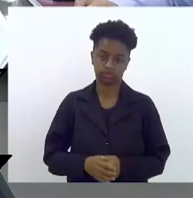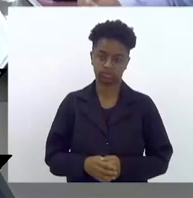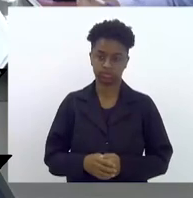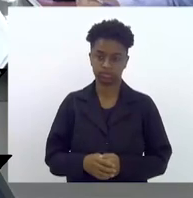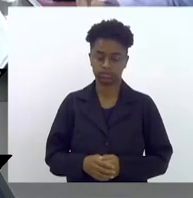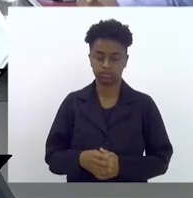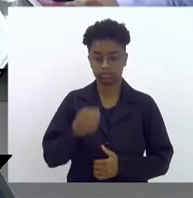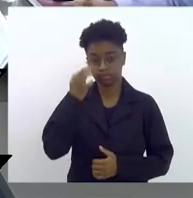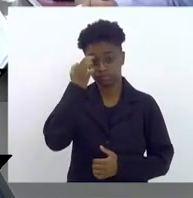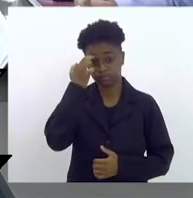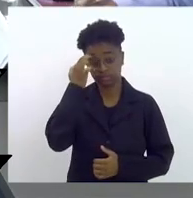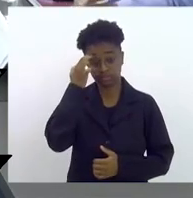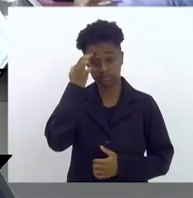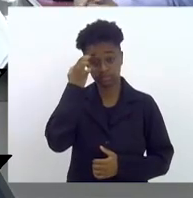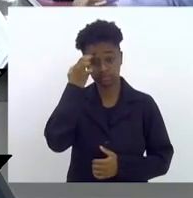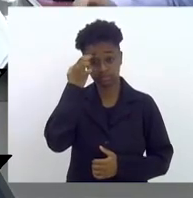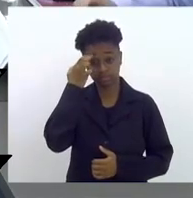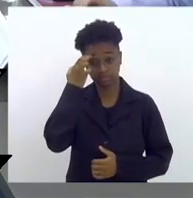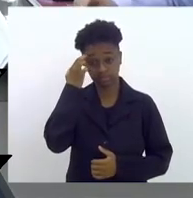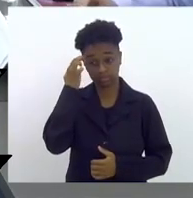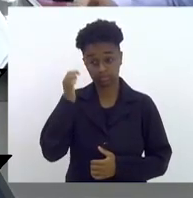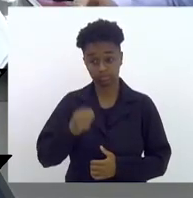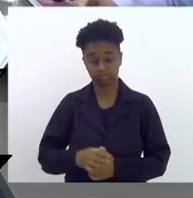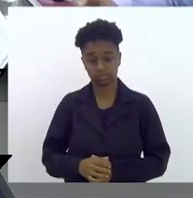é de um